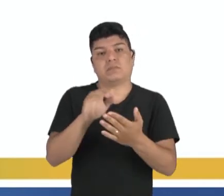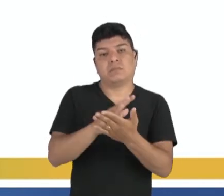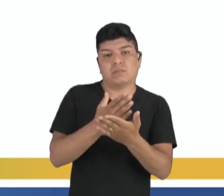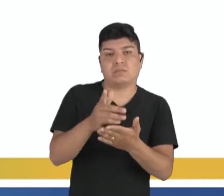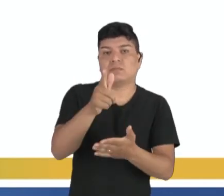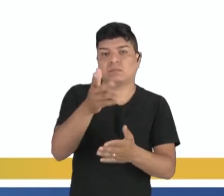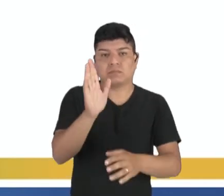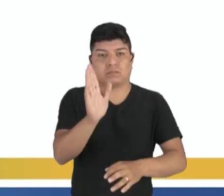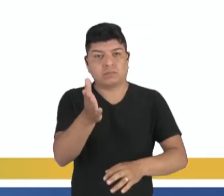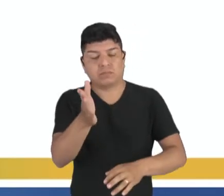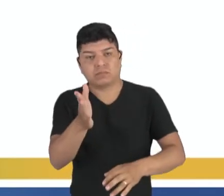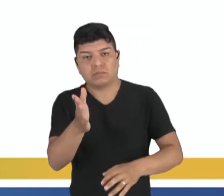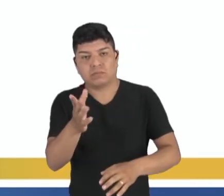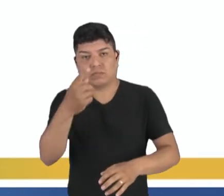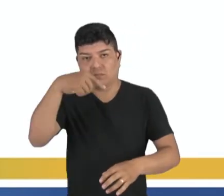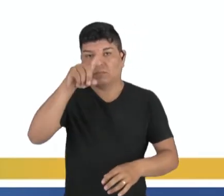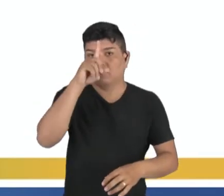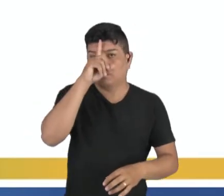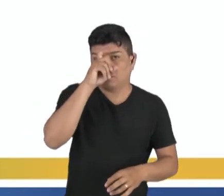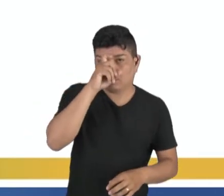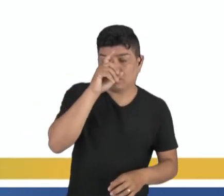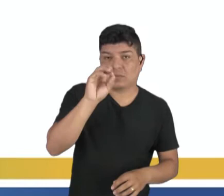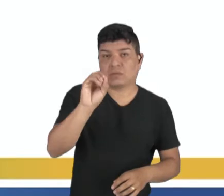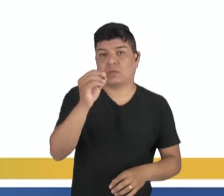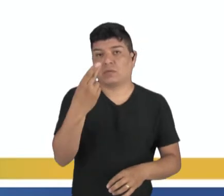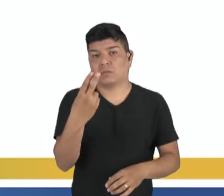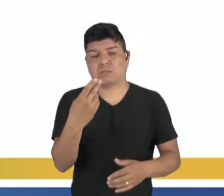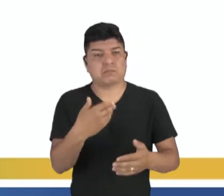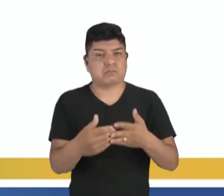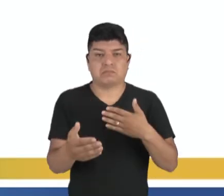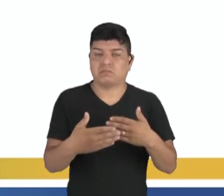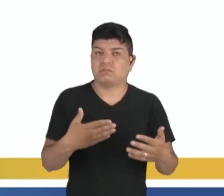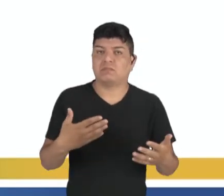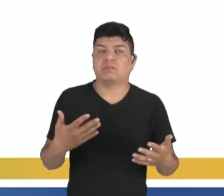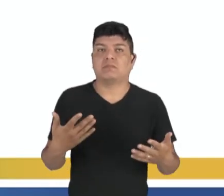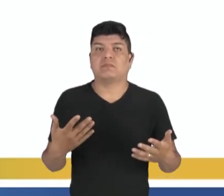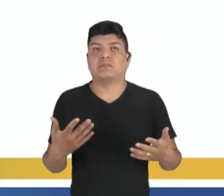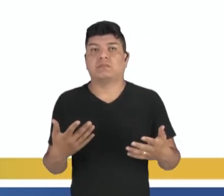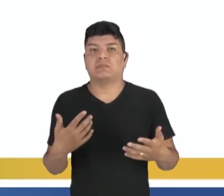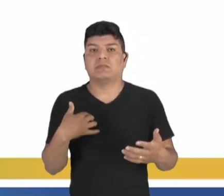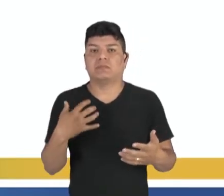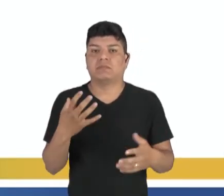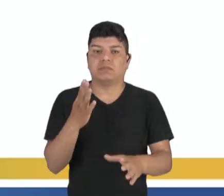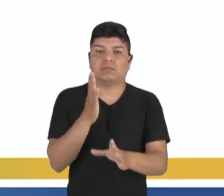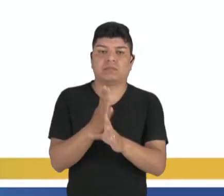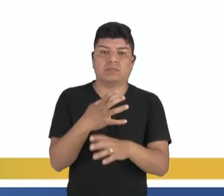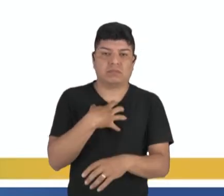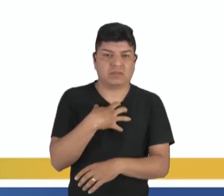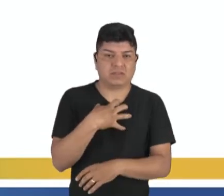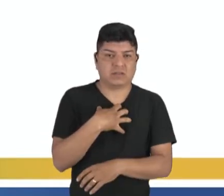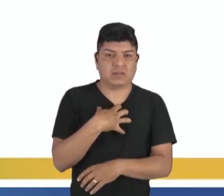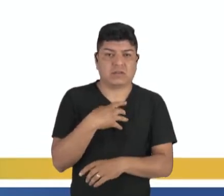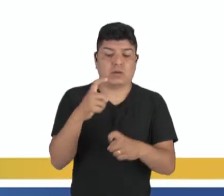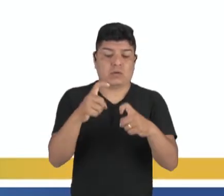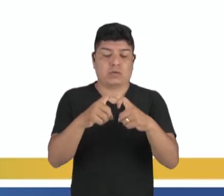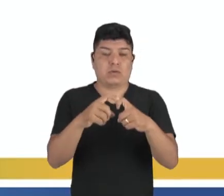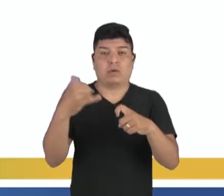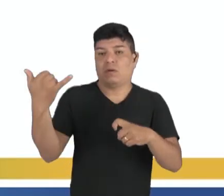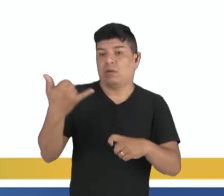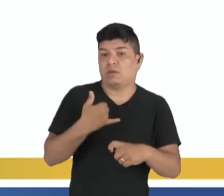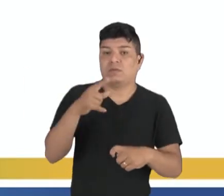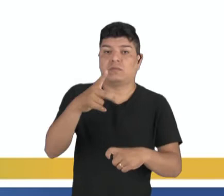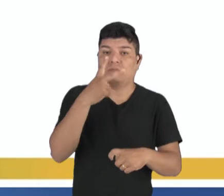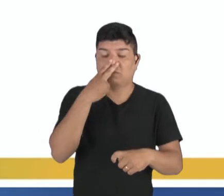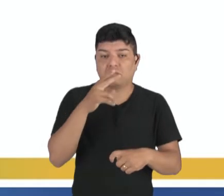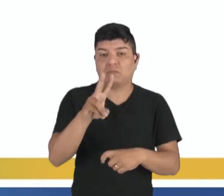vez você tenha chegado a um posto médico ou a qualquer centro de saúde e devido aos seus sintomas o médico falou que você estava